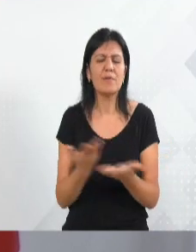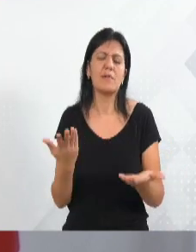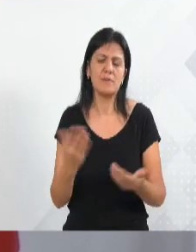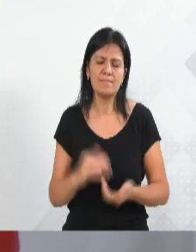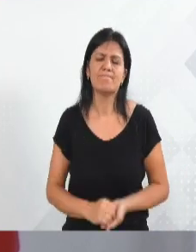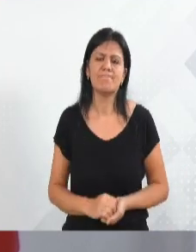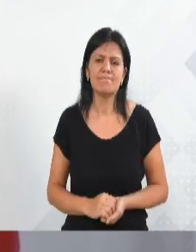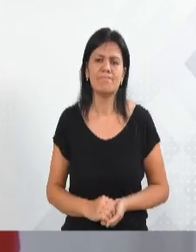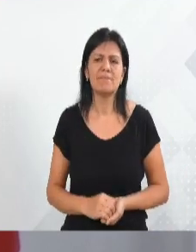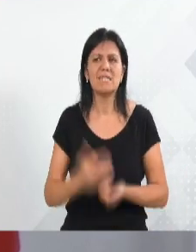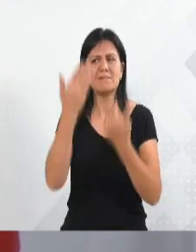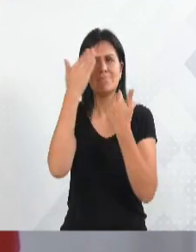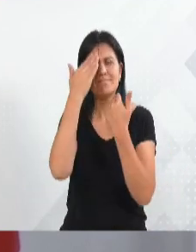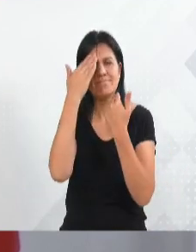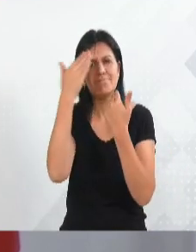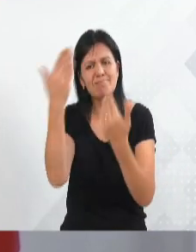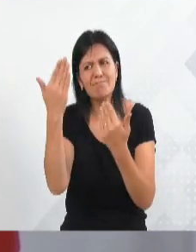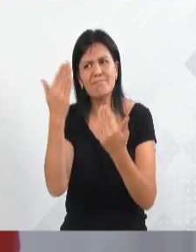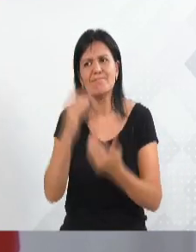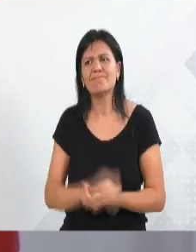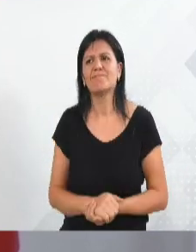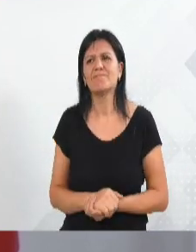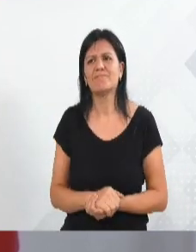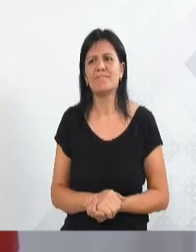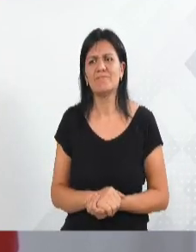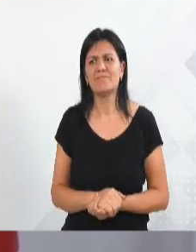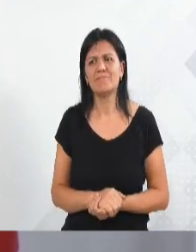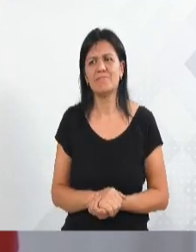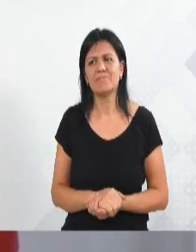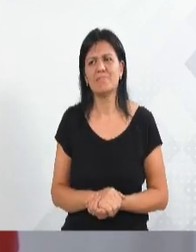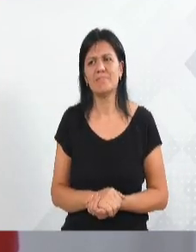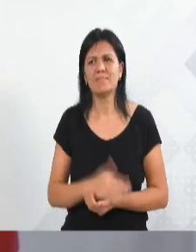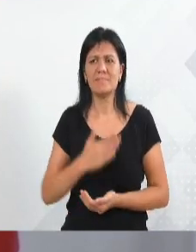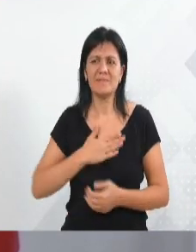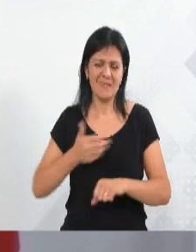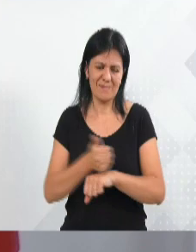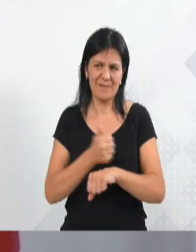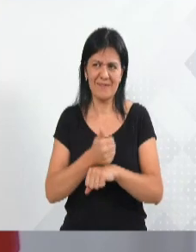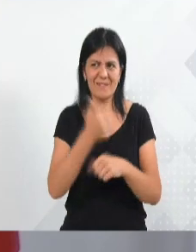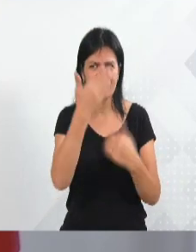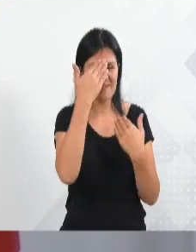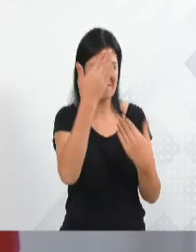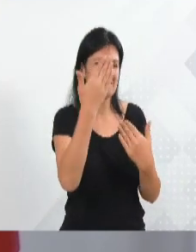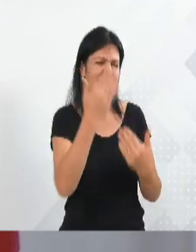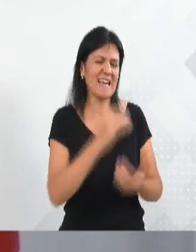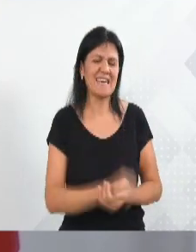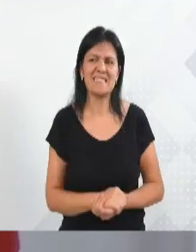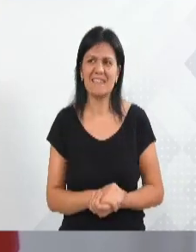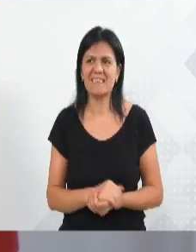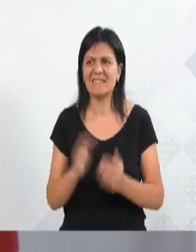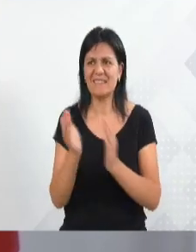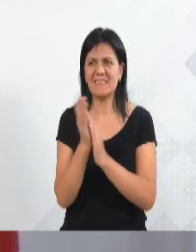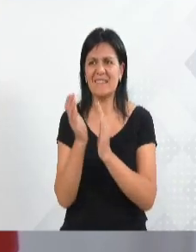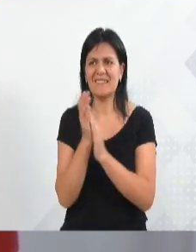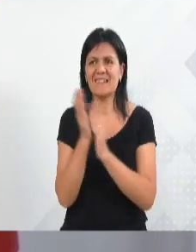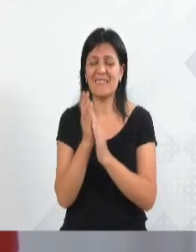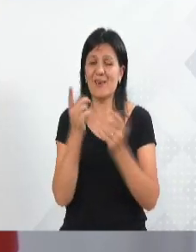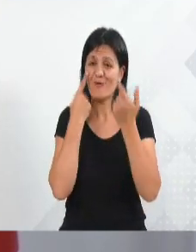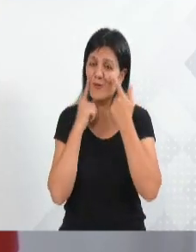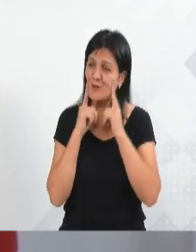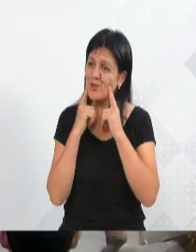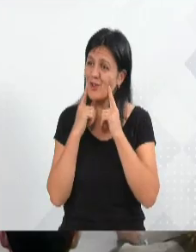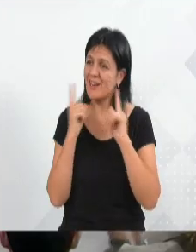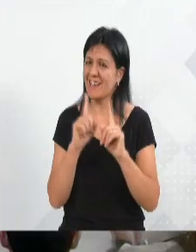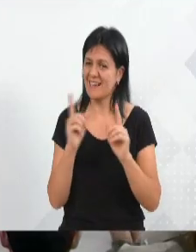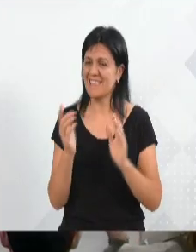aqui presentes, coroa a minha carreira. E obrigado. Tá bom? Senão eu vou chorar mais.